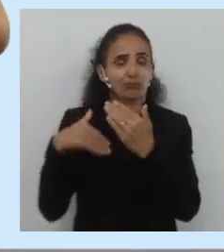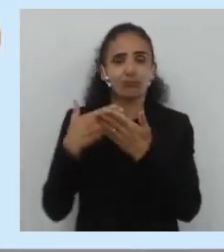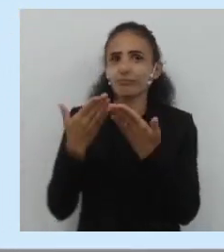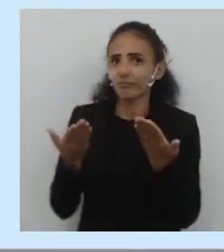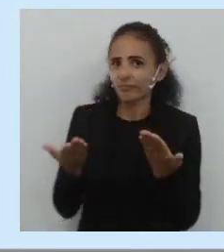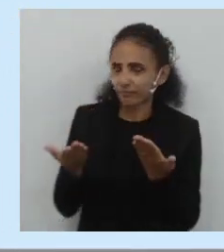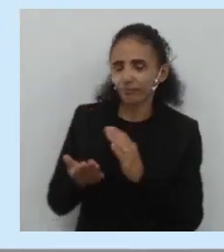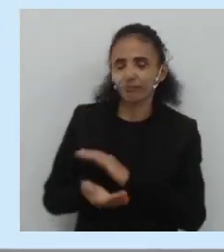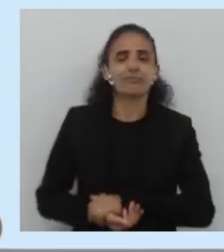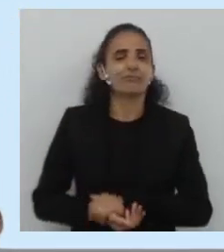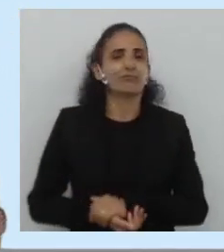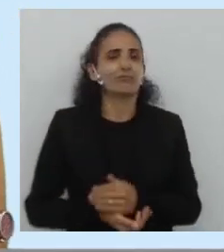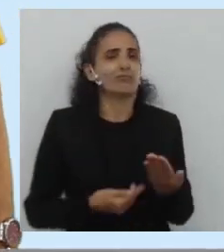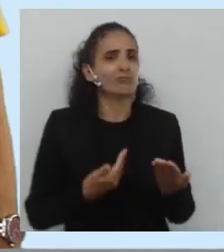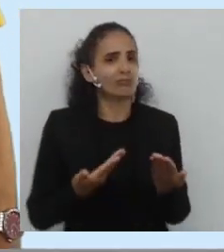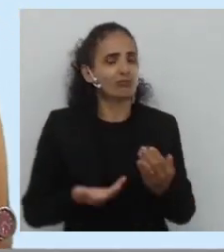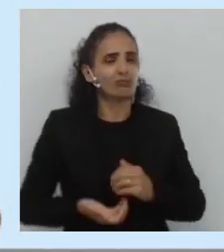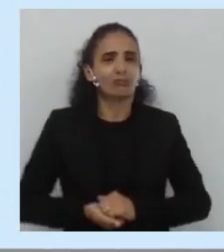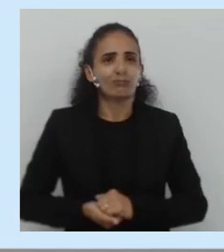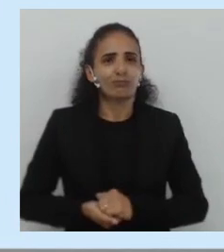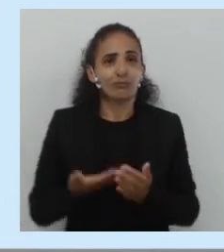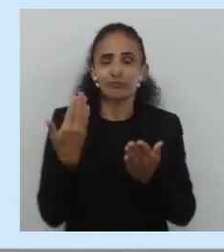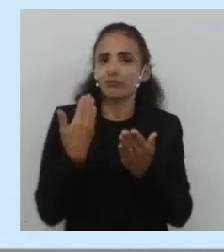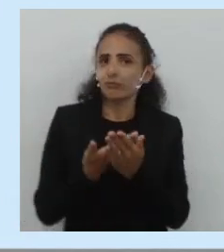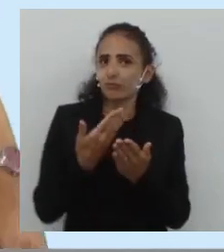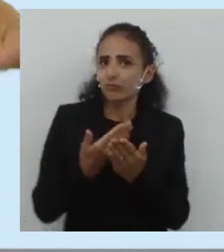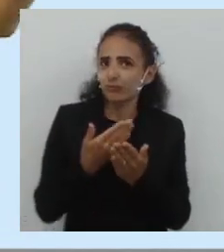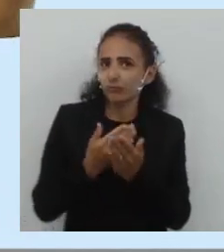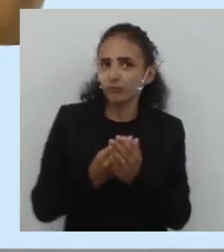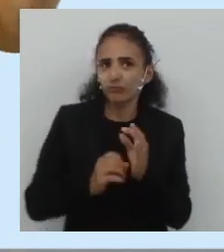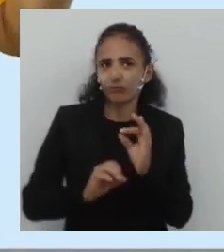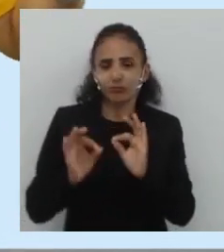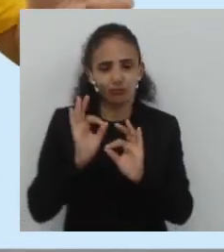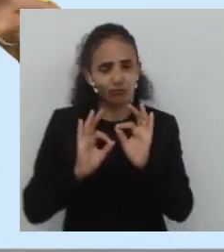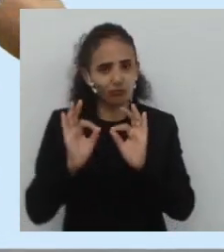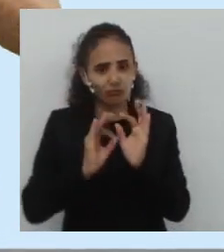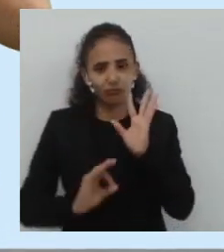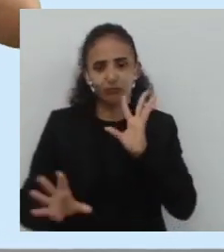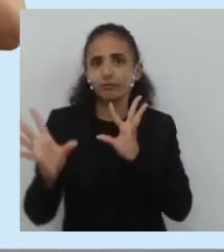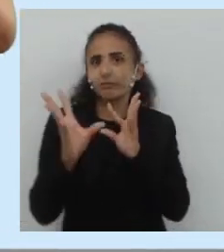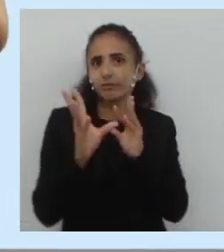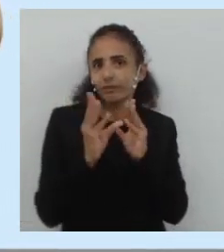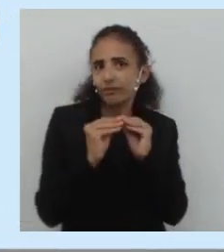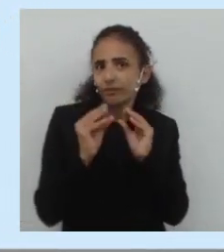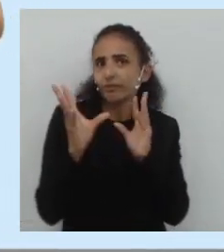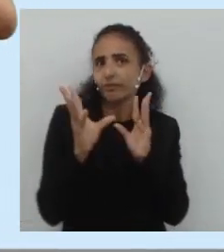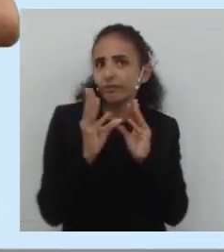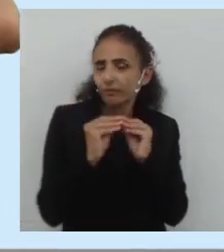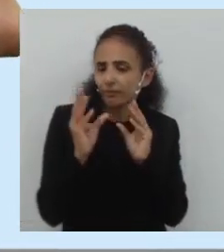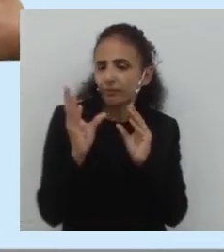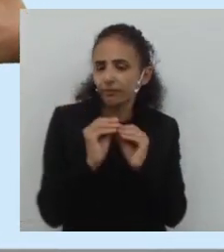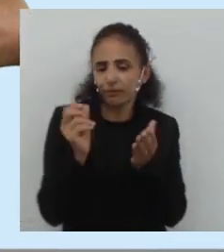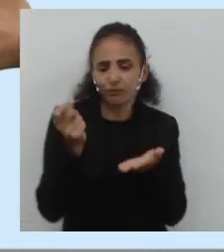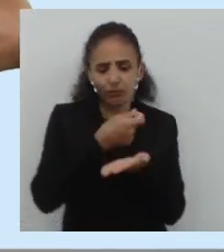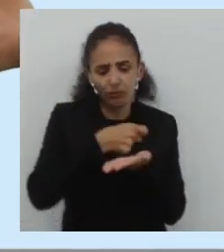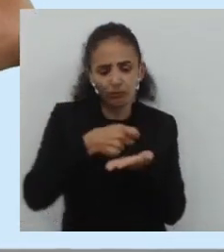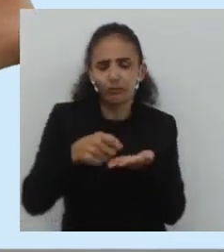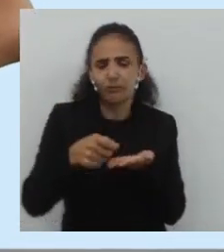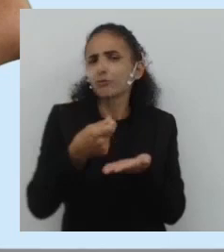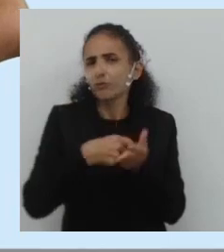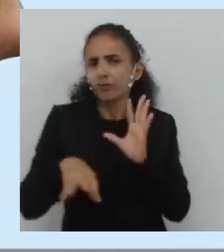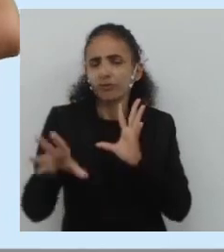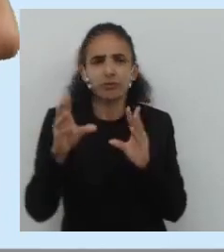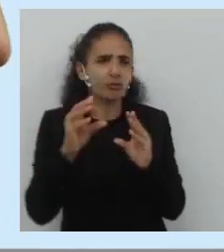ela trata? Justamente, vamos trabalhar essa questão de fazer notas, resumos, as notas